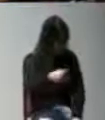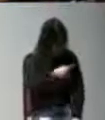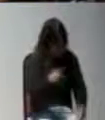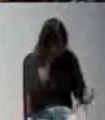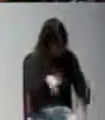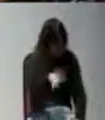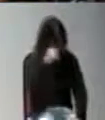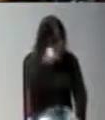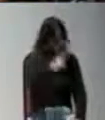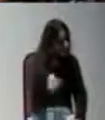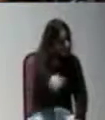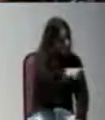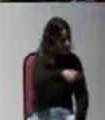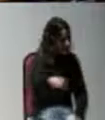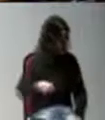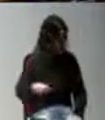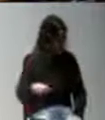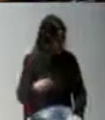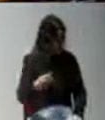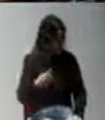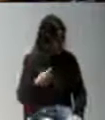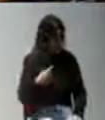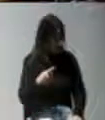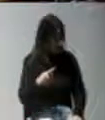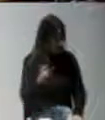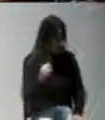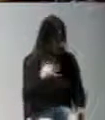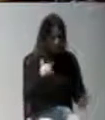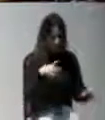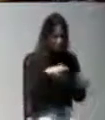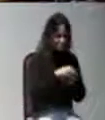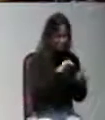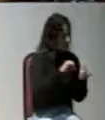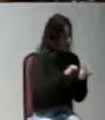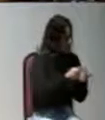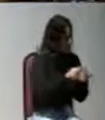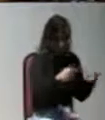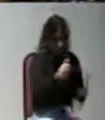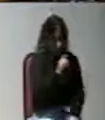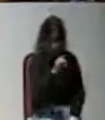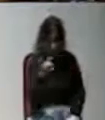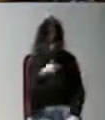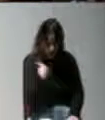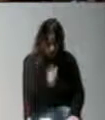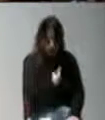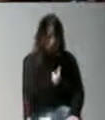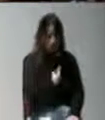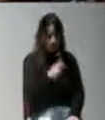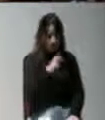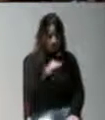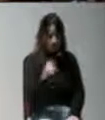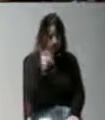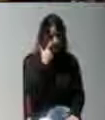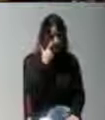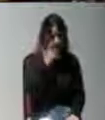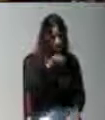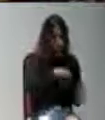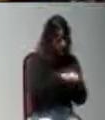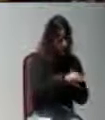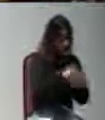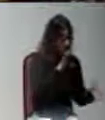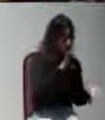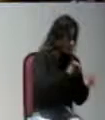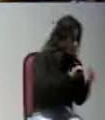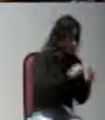revolução, não de destruir o capitalismo. Isso cada um de nós, como cidadãs ou cidadãos, buscará ou não, segundo